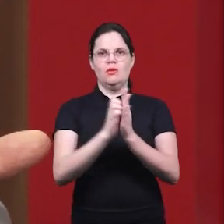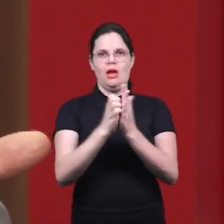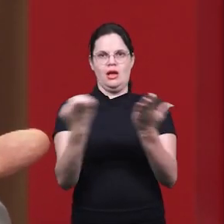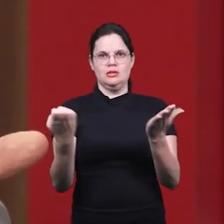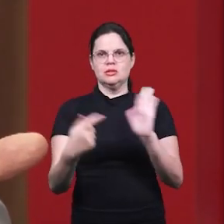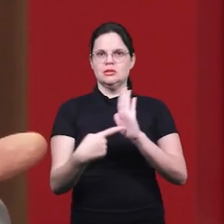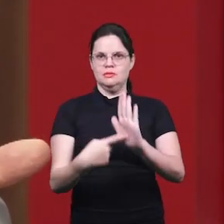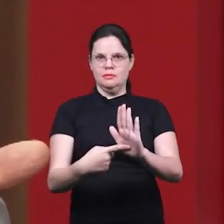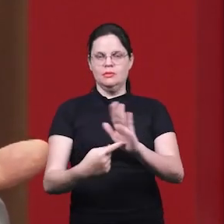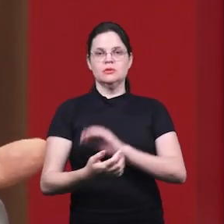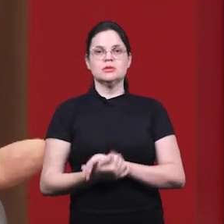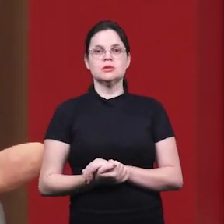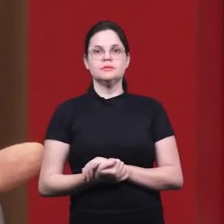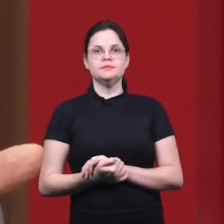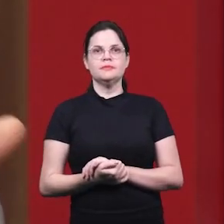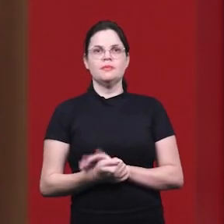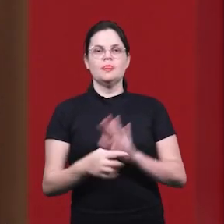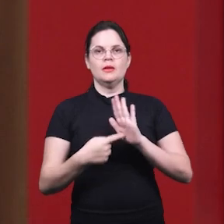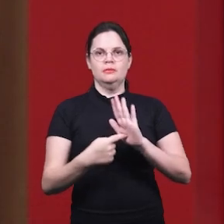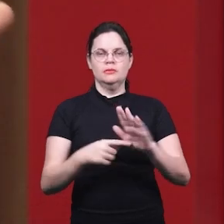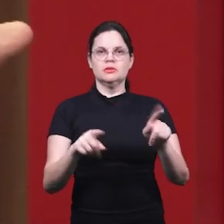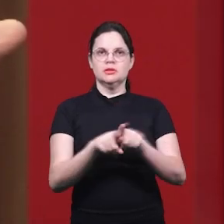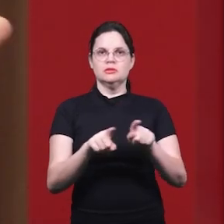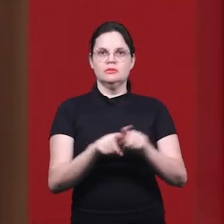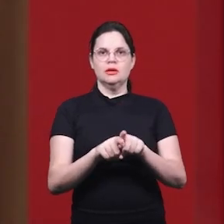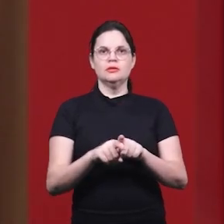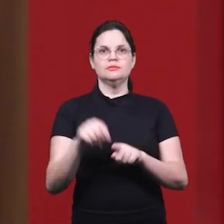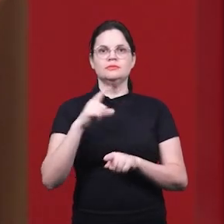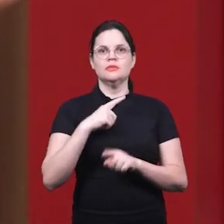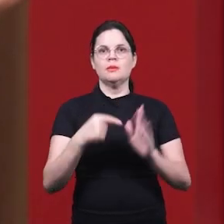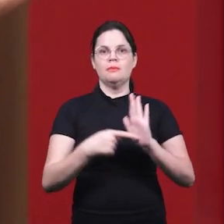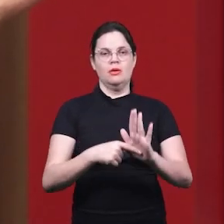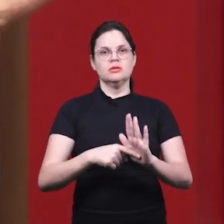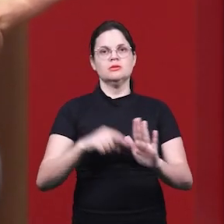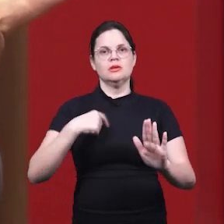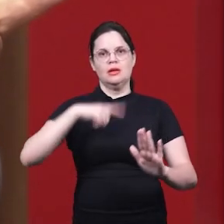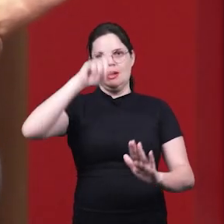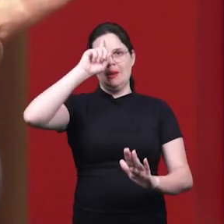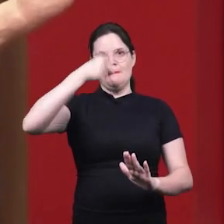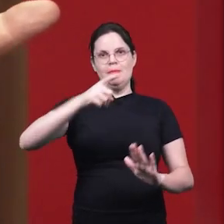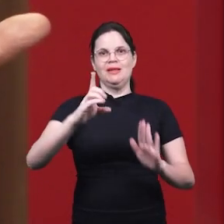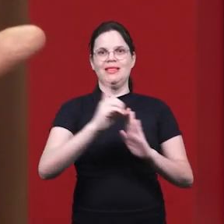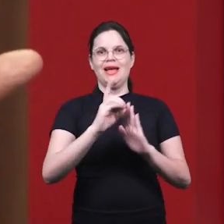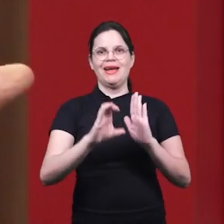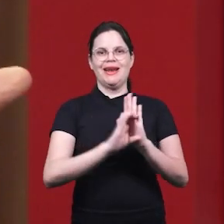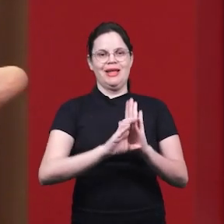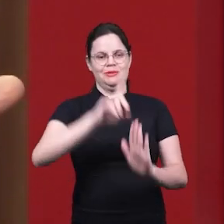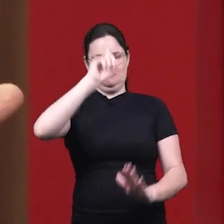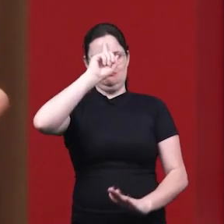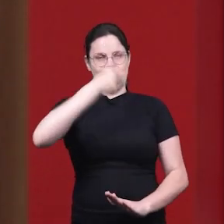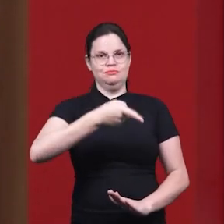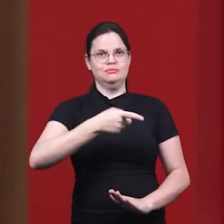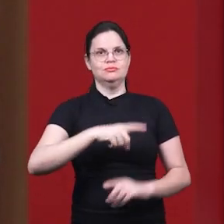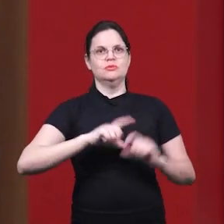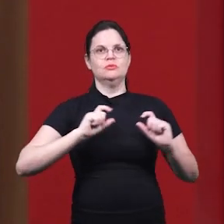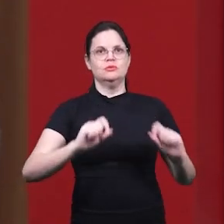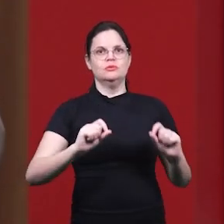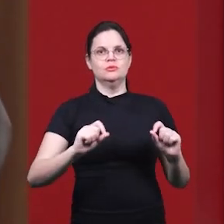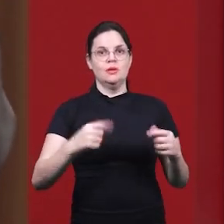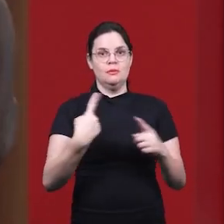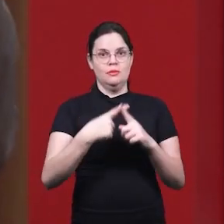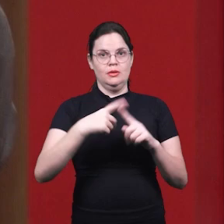página anterior está o final da livro das Crônicas. Nas 2 páginas tem o decreto de Ciro. E Ciro dizendo que o Senhor